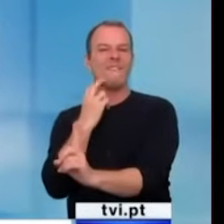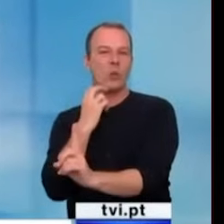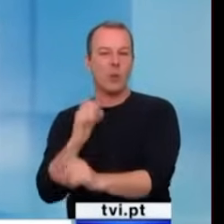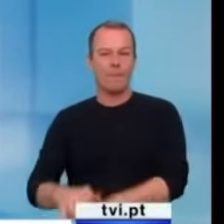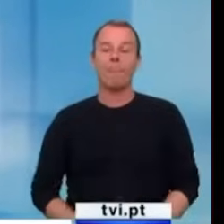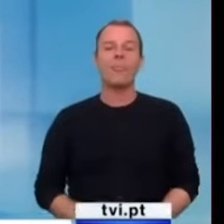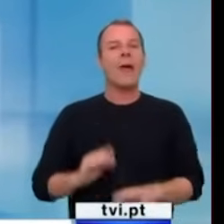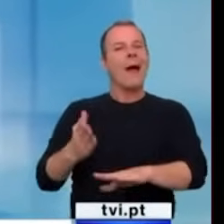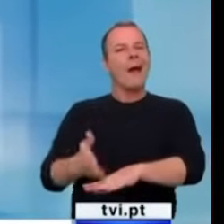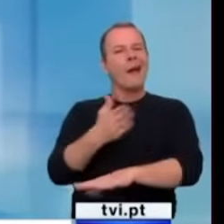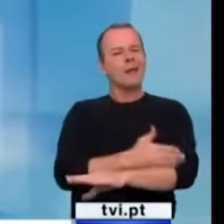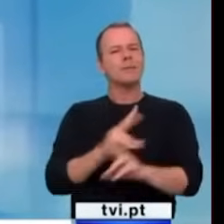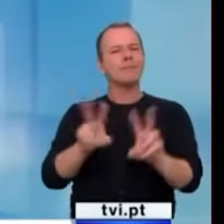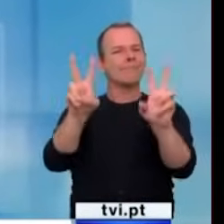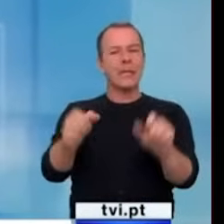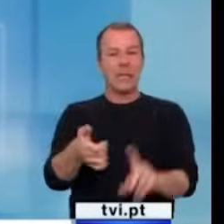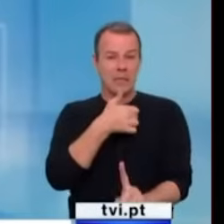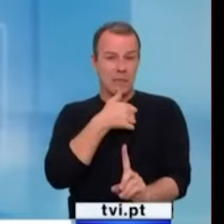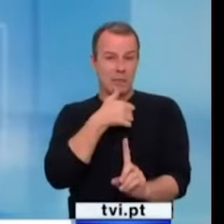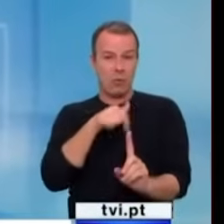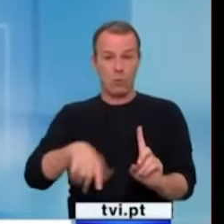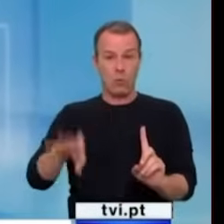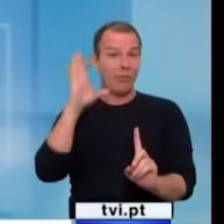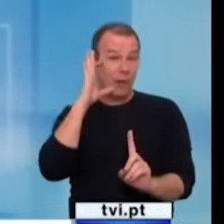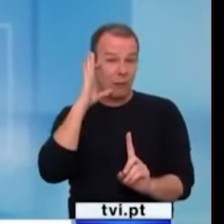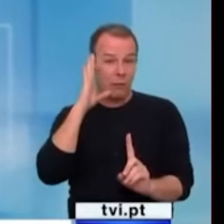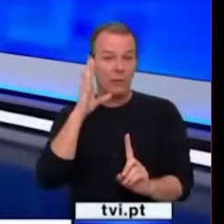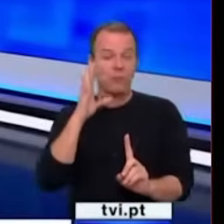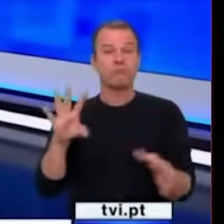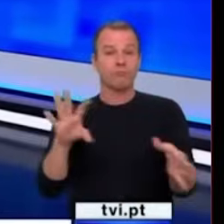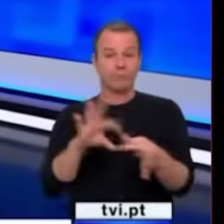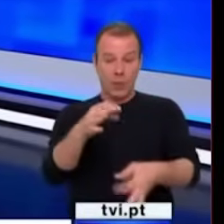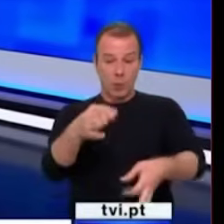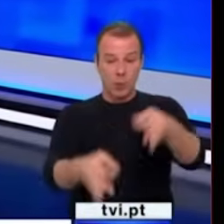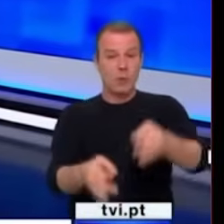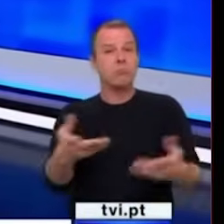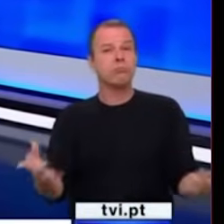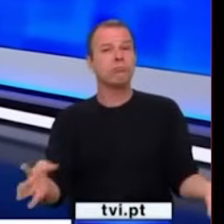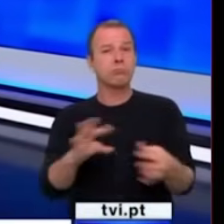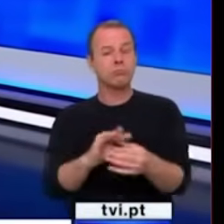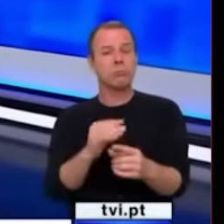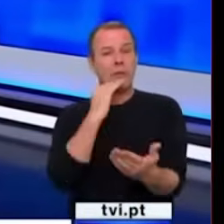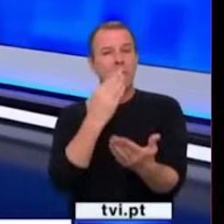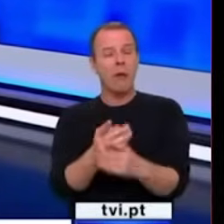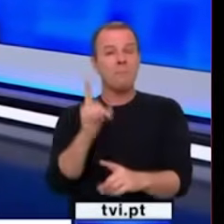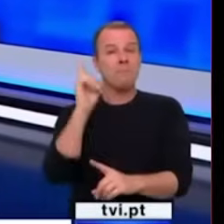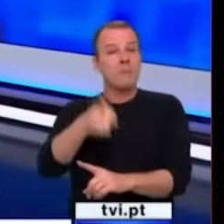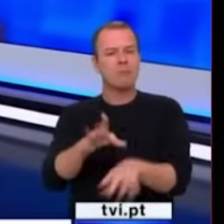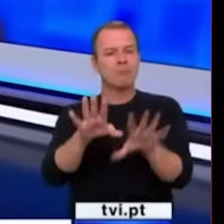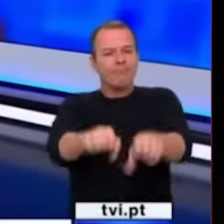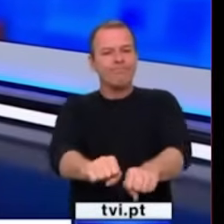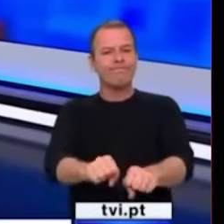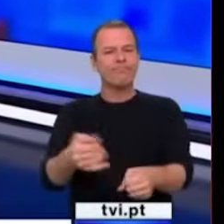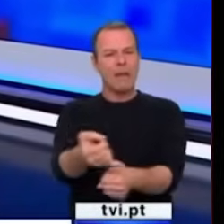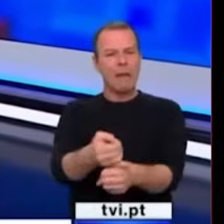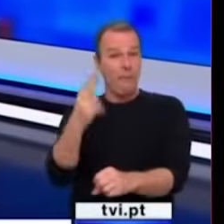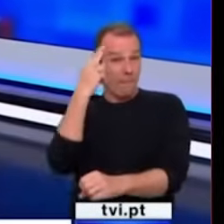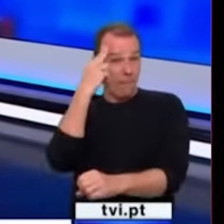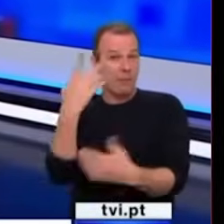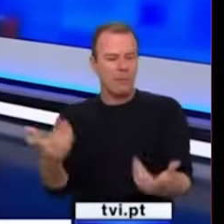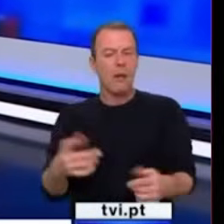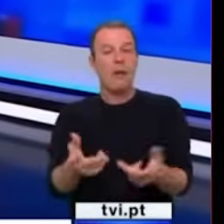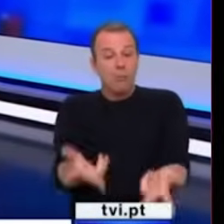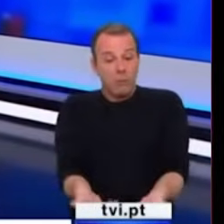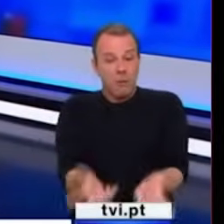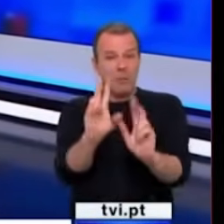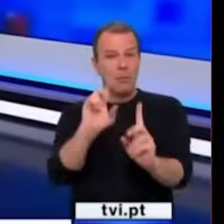ouvi-los primeiros sobre a decisão conhecida esta tarde uma decisão da justiça na operação que levou às detenções na madeira tivemos a libertação dos